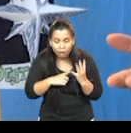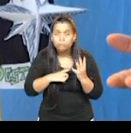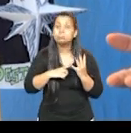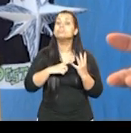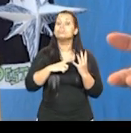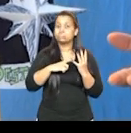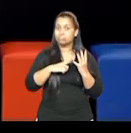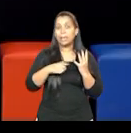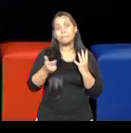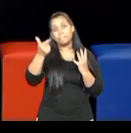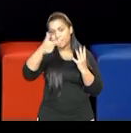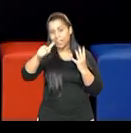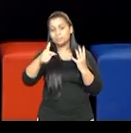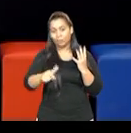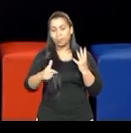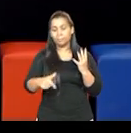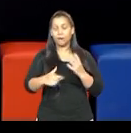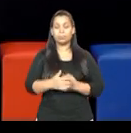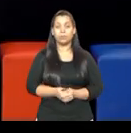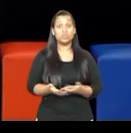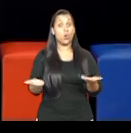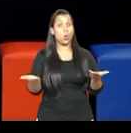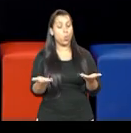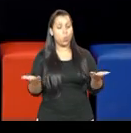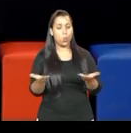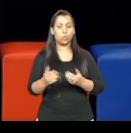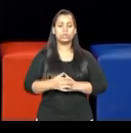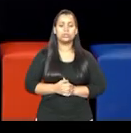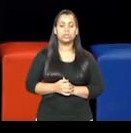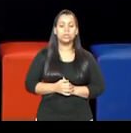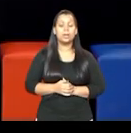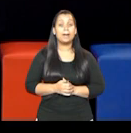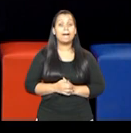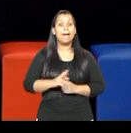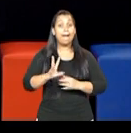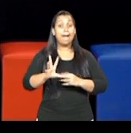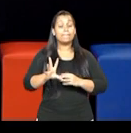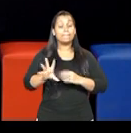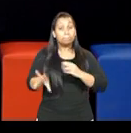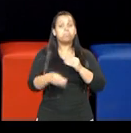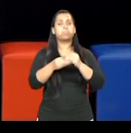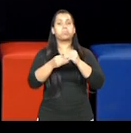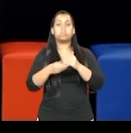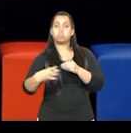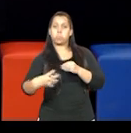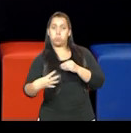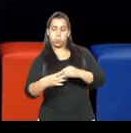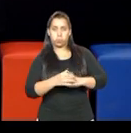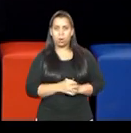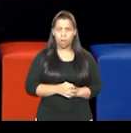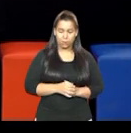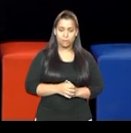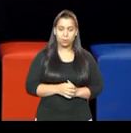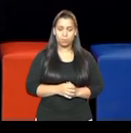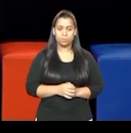mais direções. Para a aula de hoje, nós vamos pegar mais 4 direções, que são os